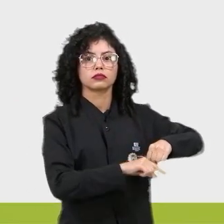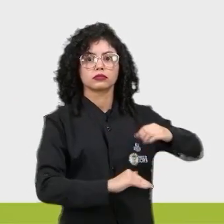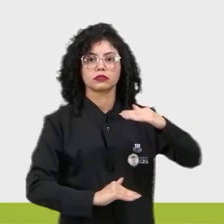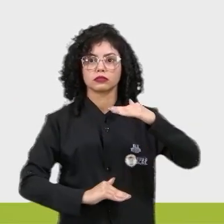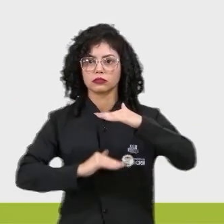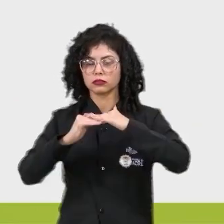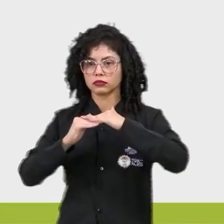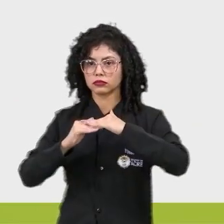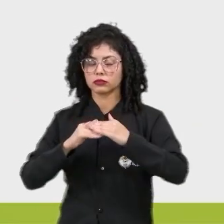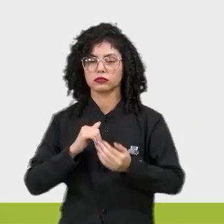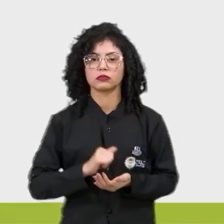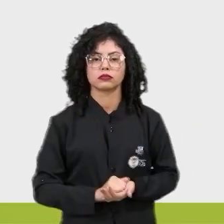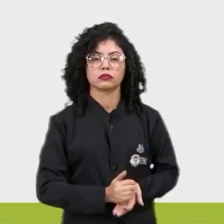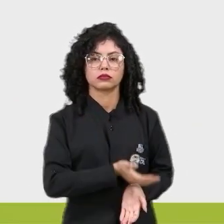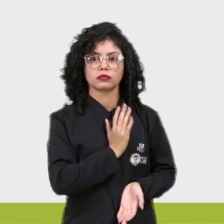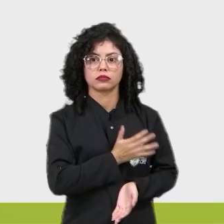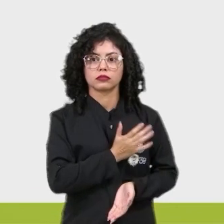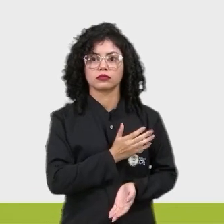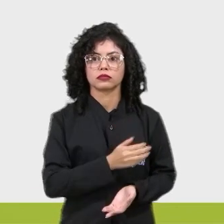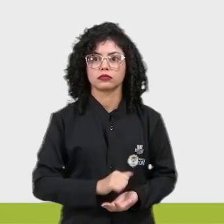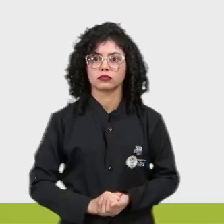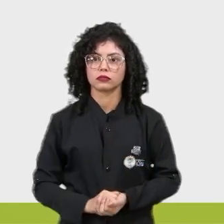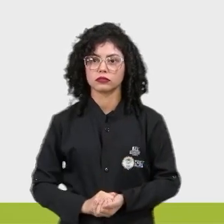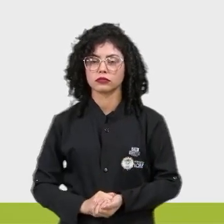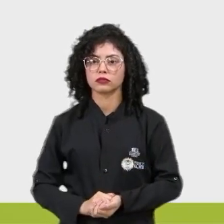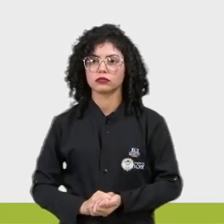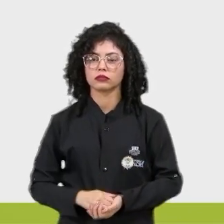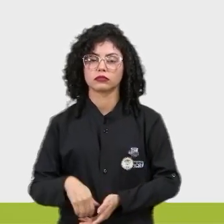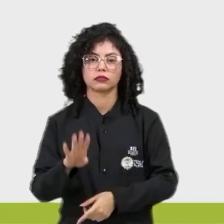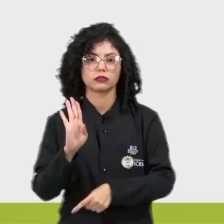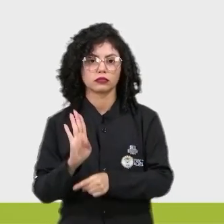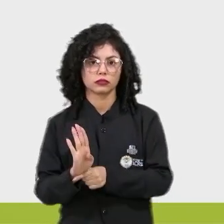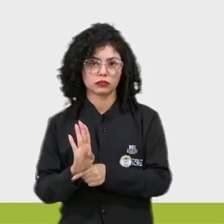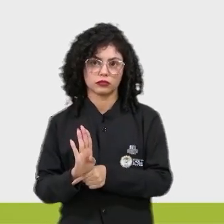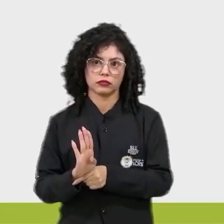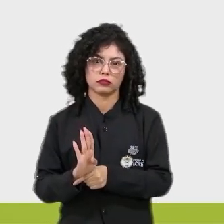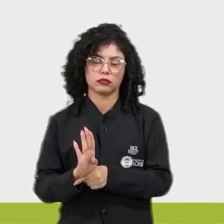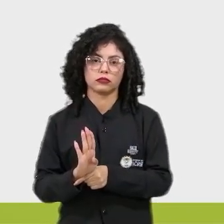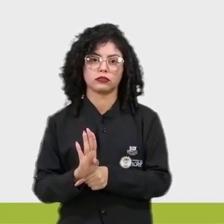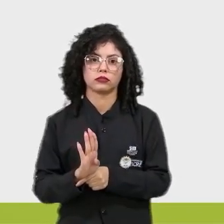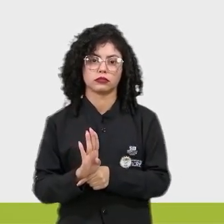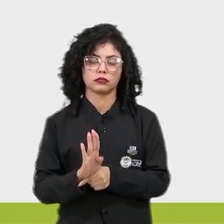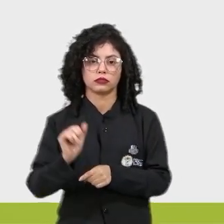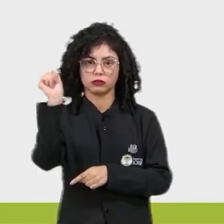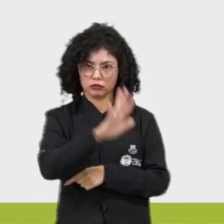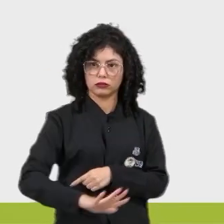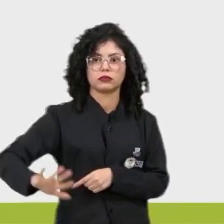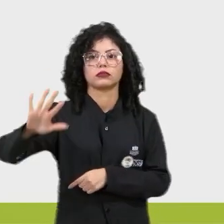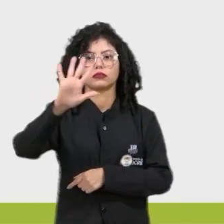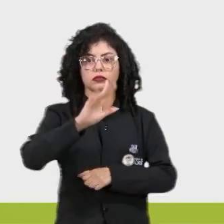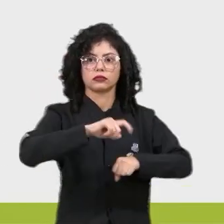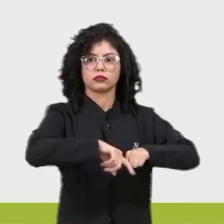pressionado pelo coração. A letra B são as artérias em geral.